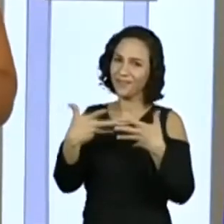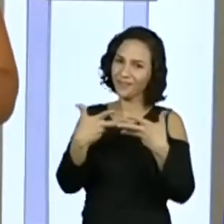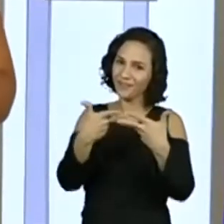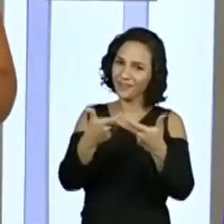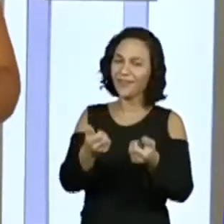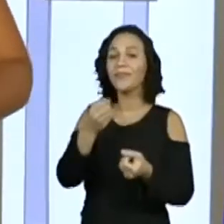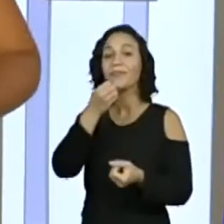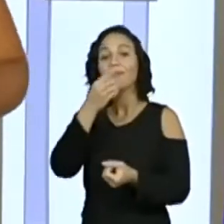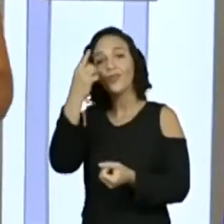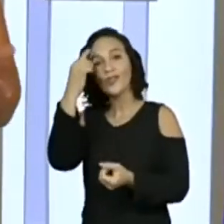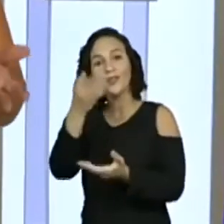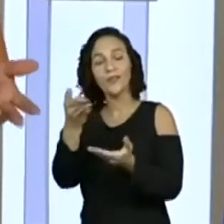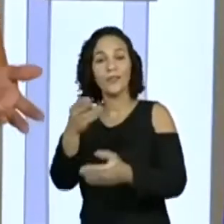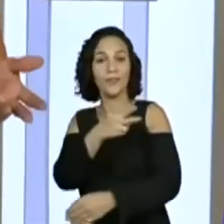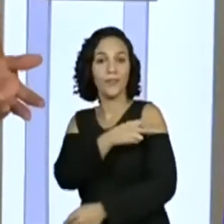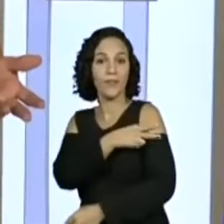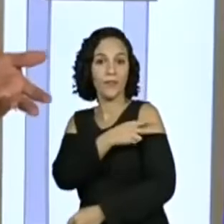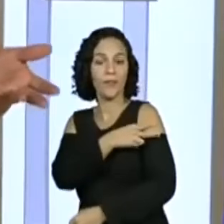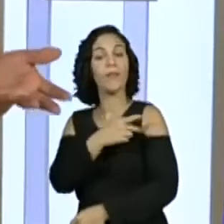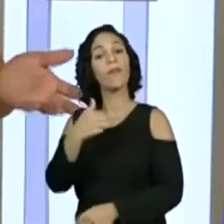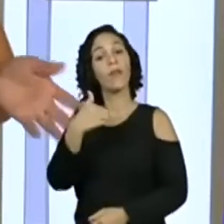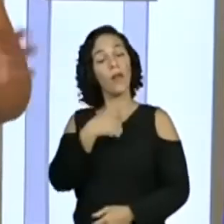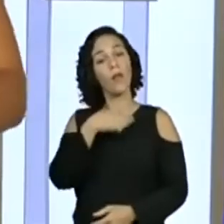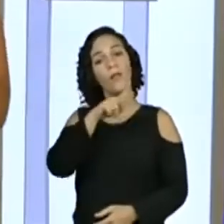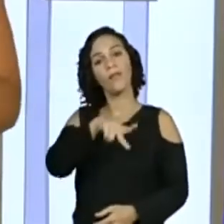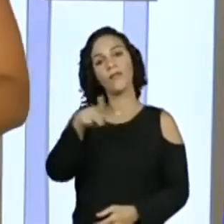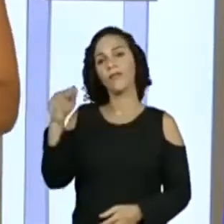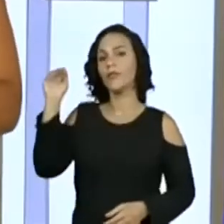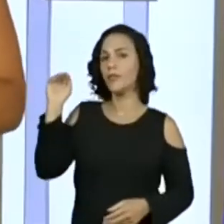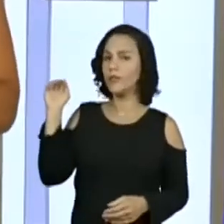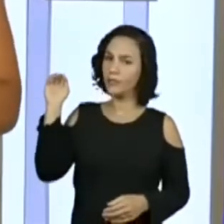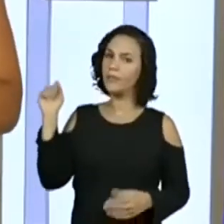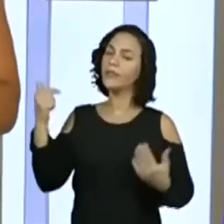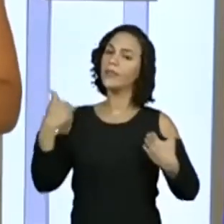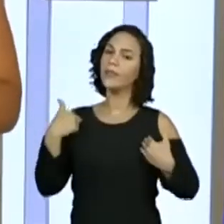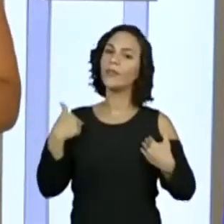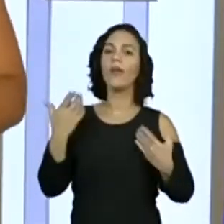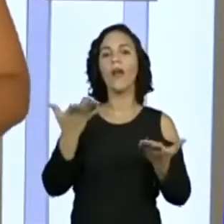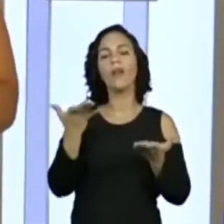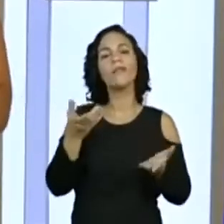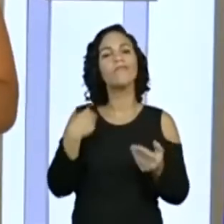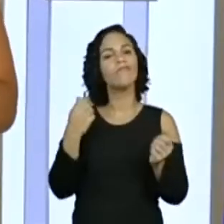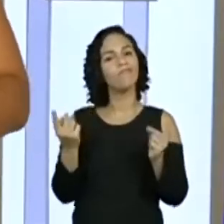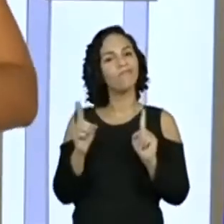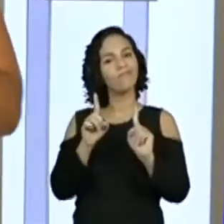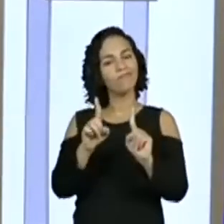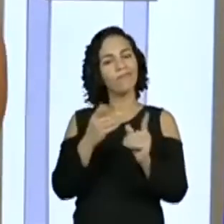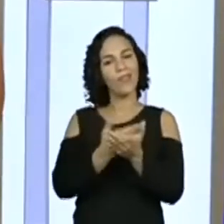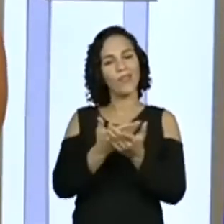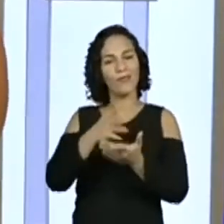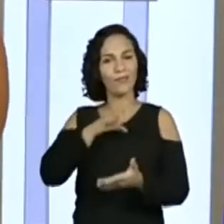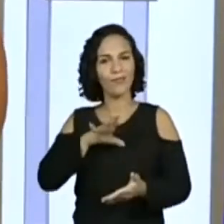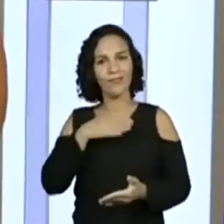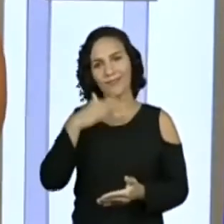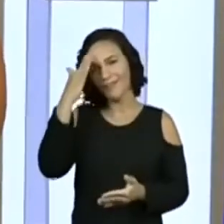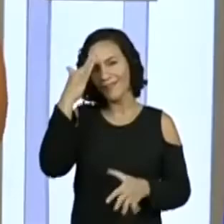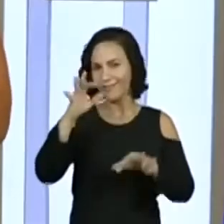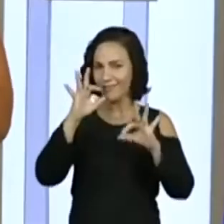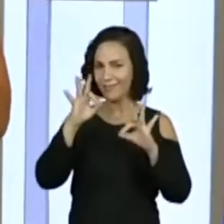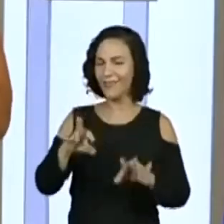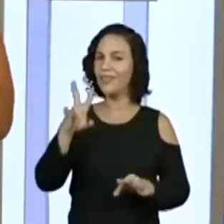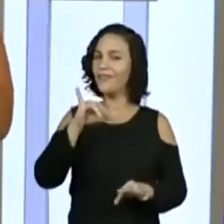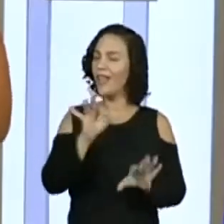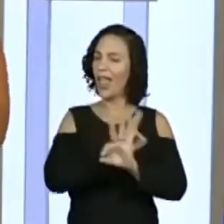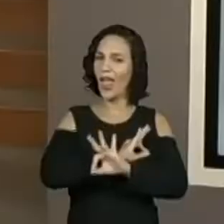dia, galerinha do segundo ano. Eu sou a professora Joyce Andrade e vou acompanhar essa aula de língua portuguesa com vocês, que eu tenho certeza que vai ser